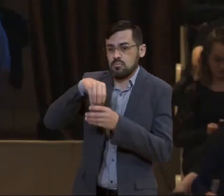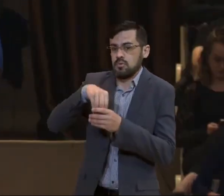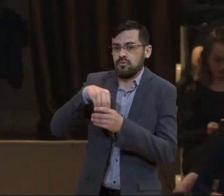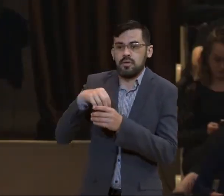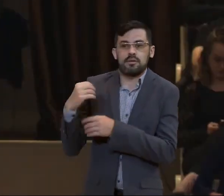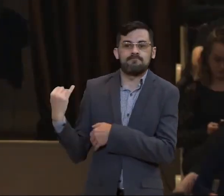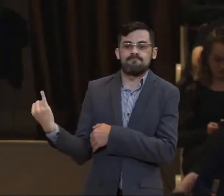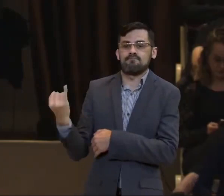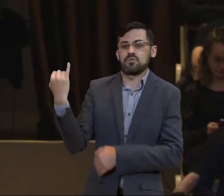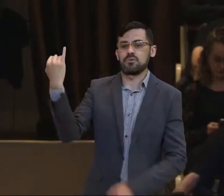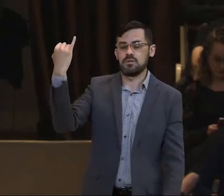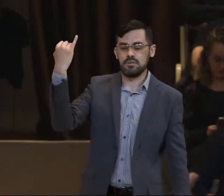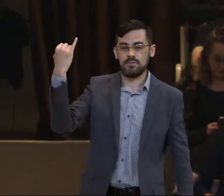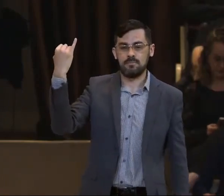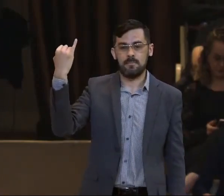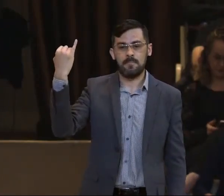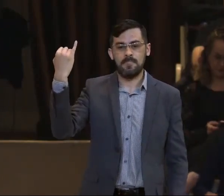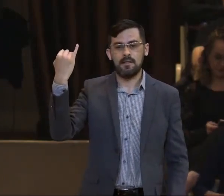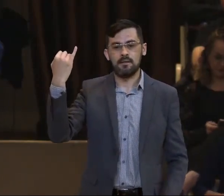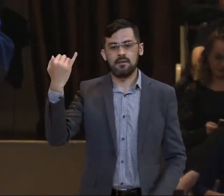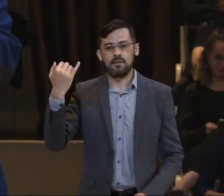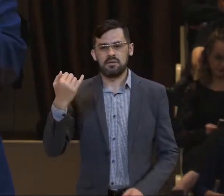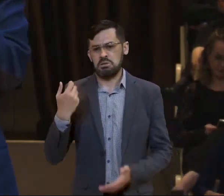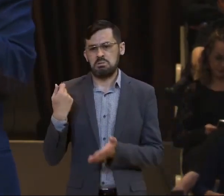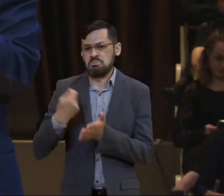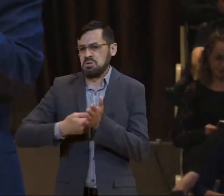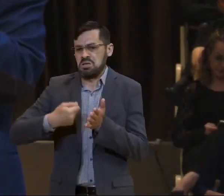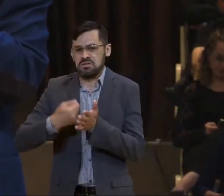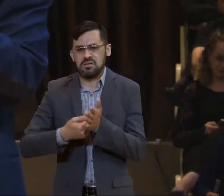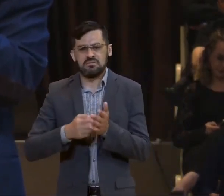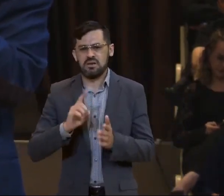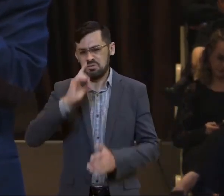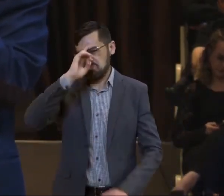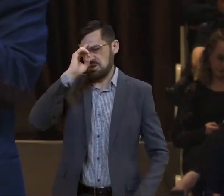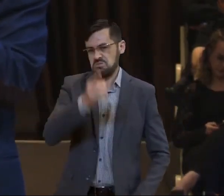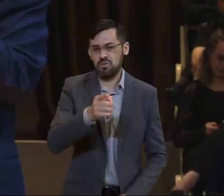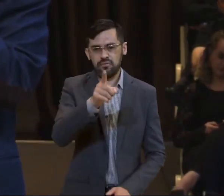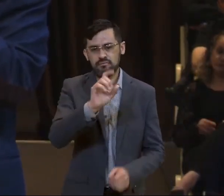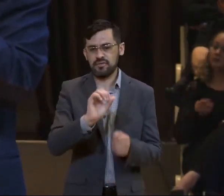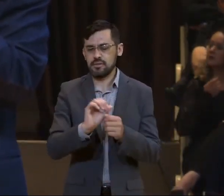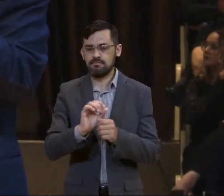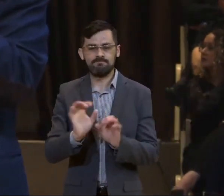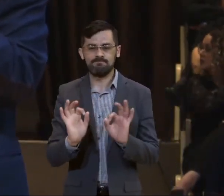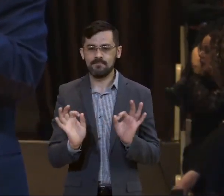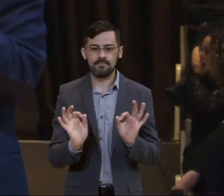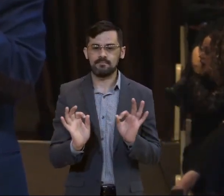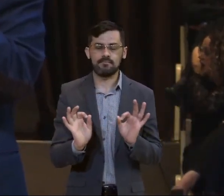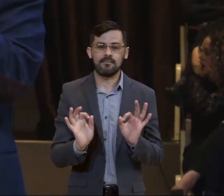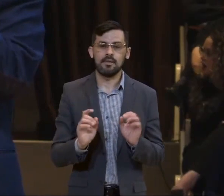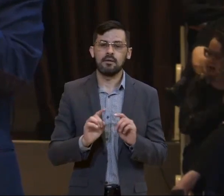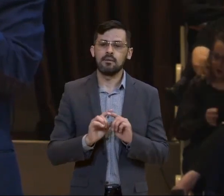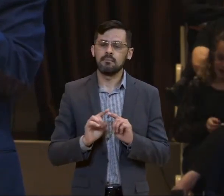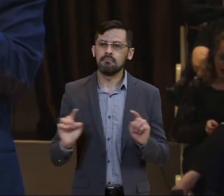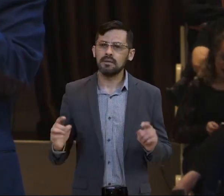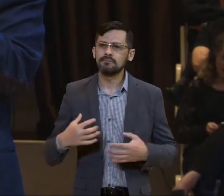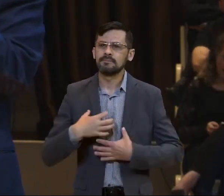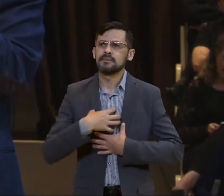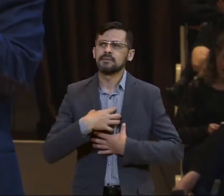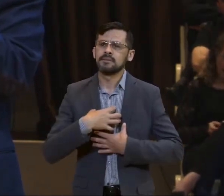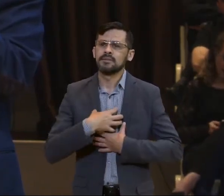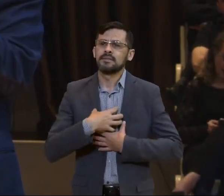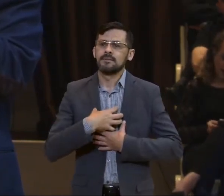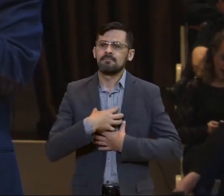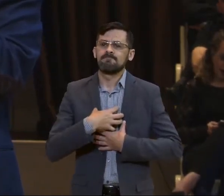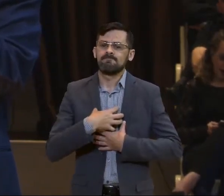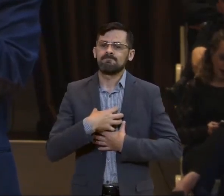significativa, grandiosa, que não é obrigação, ninguém mandou você fazer isso, mas você faz isso